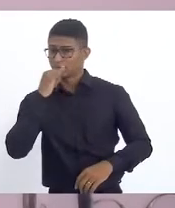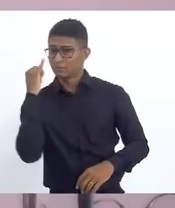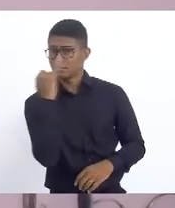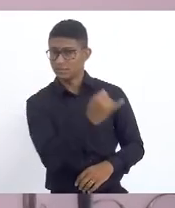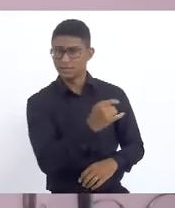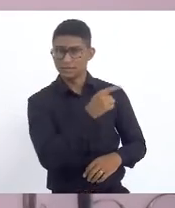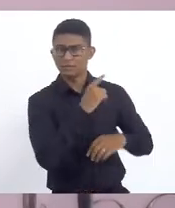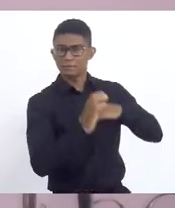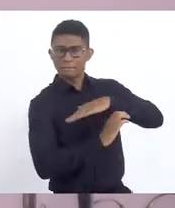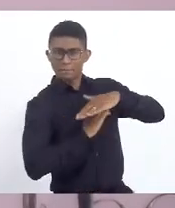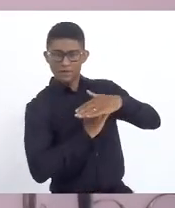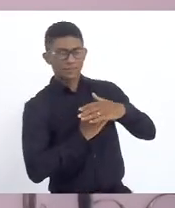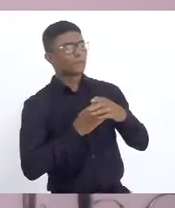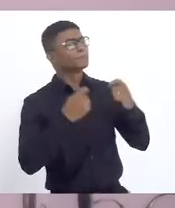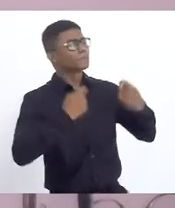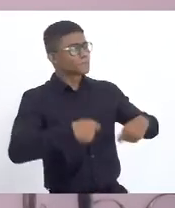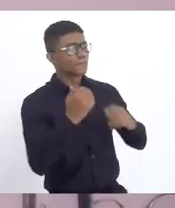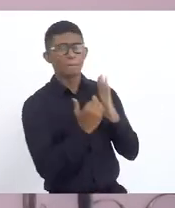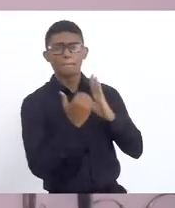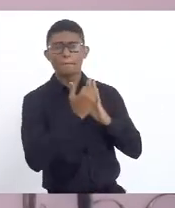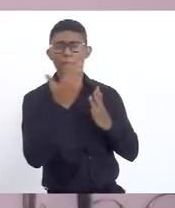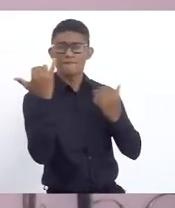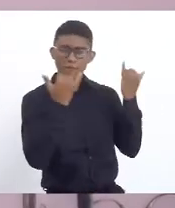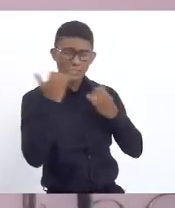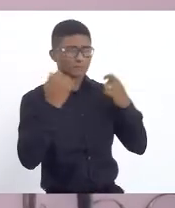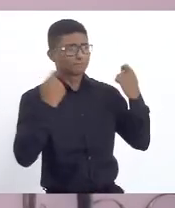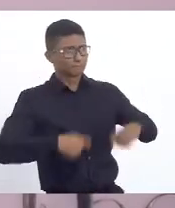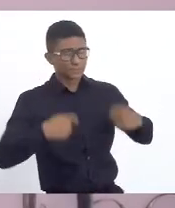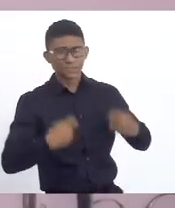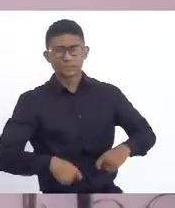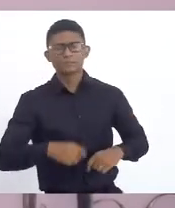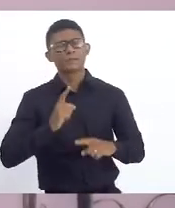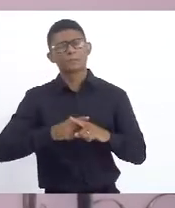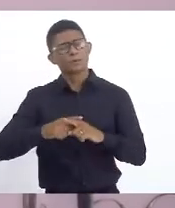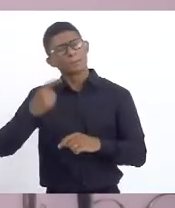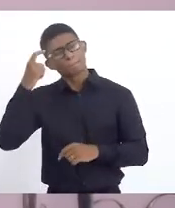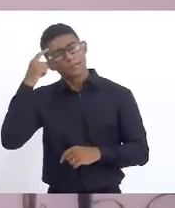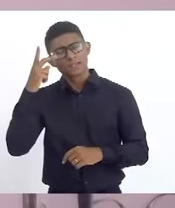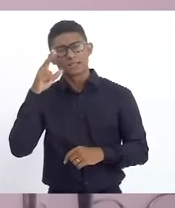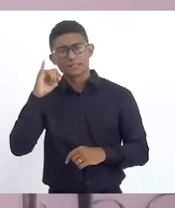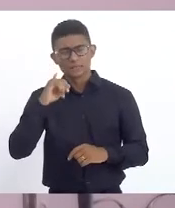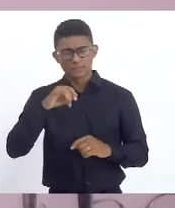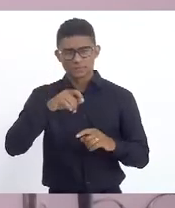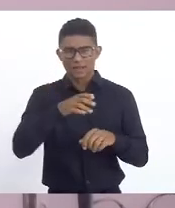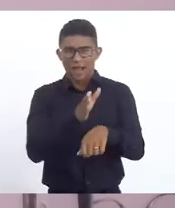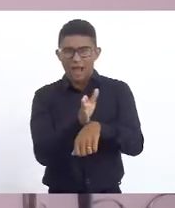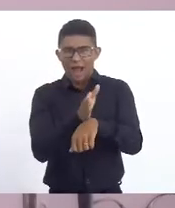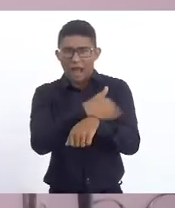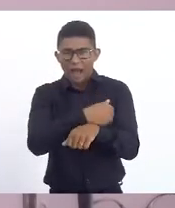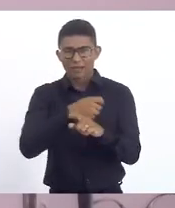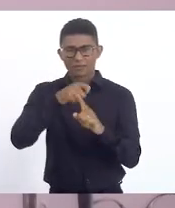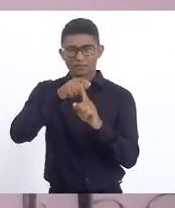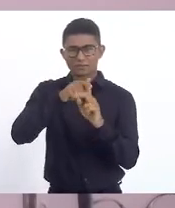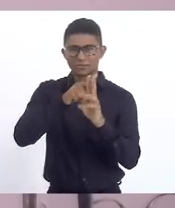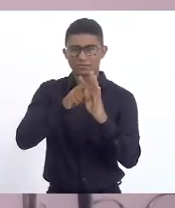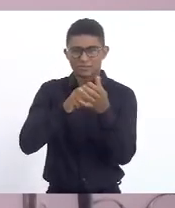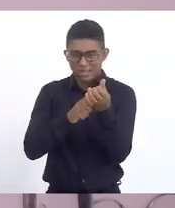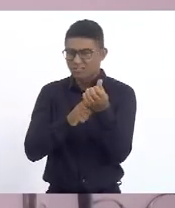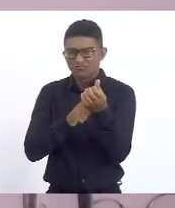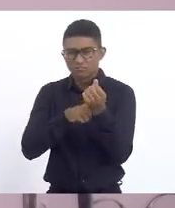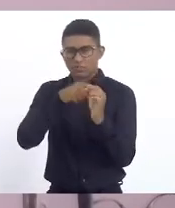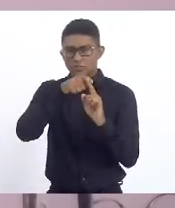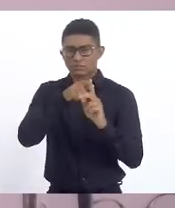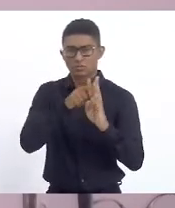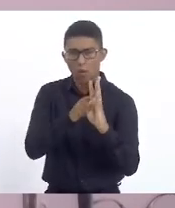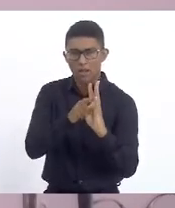pedido de informação. Por quê? Se você antecipa a operação assistida,